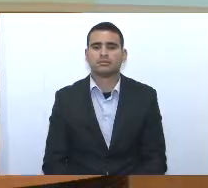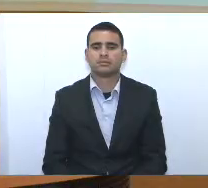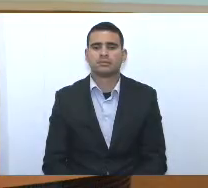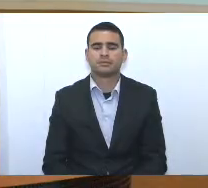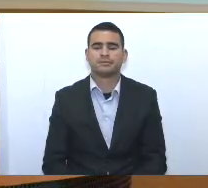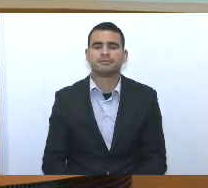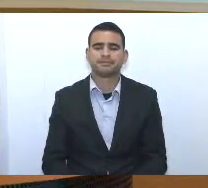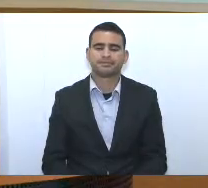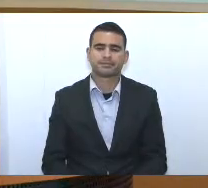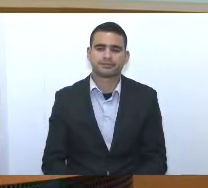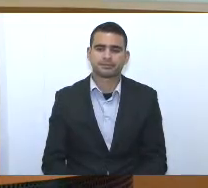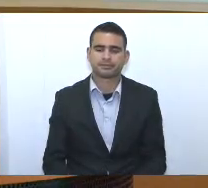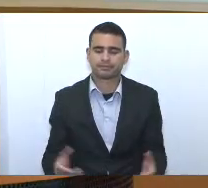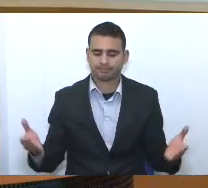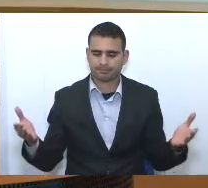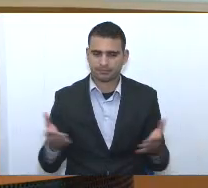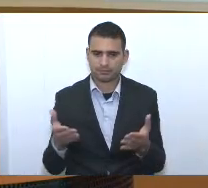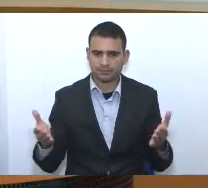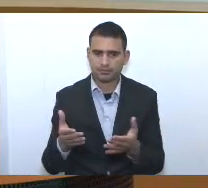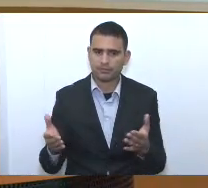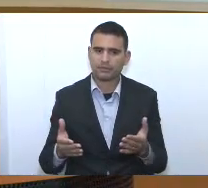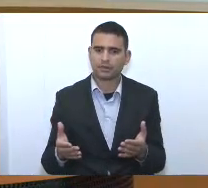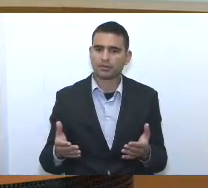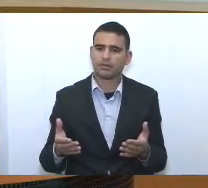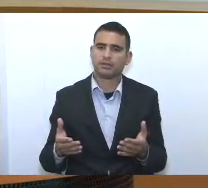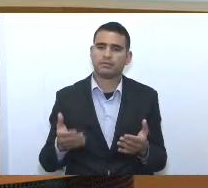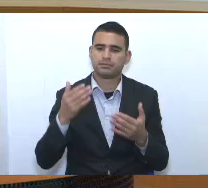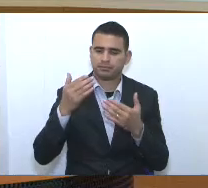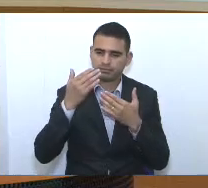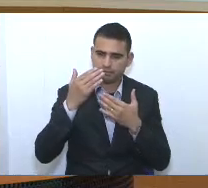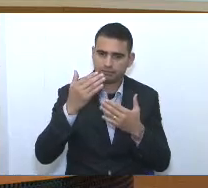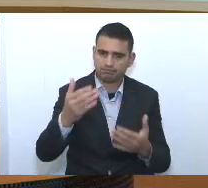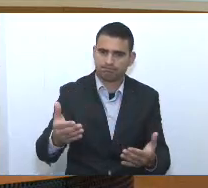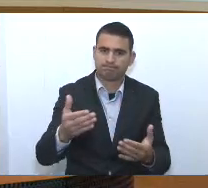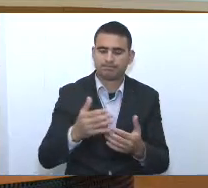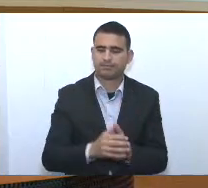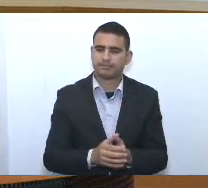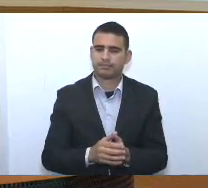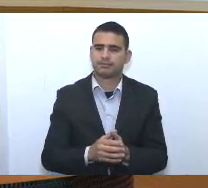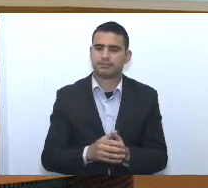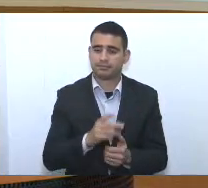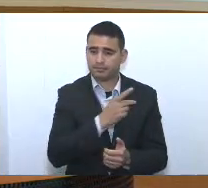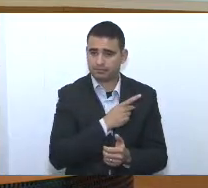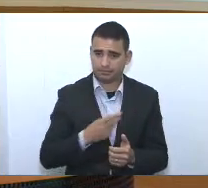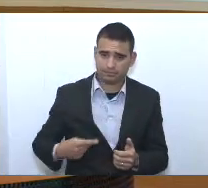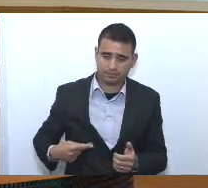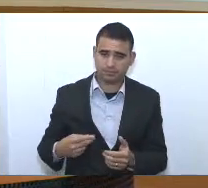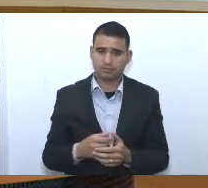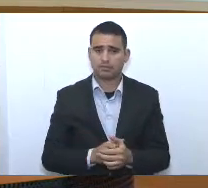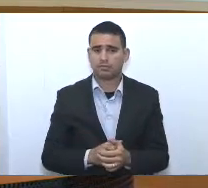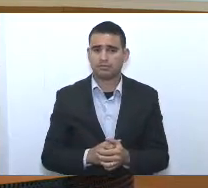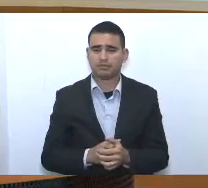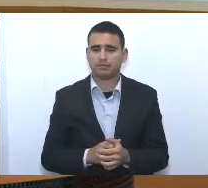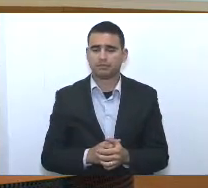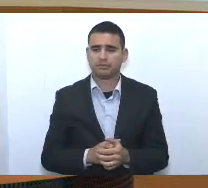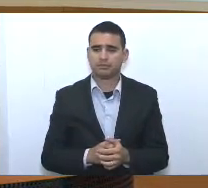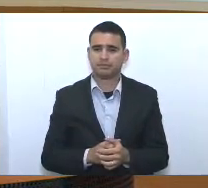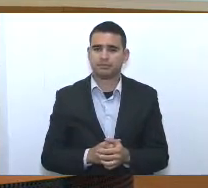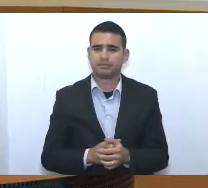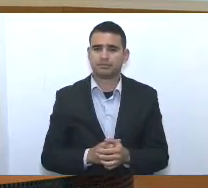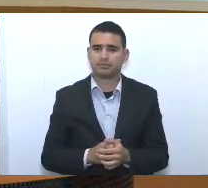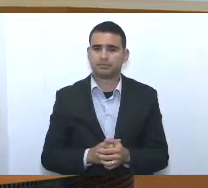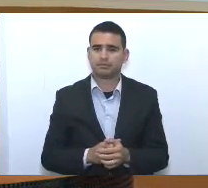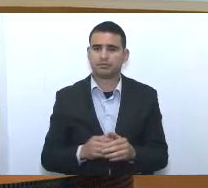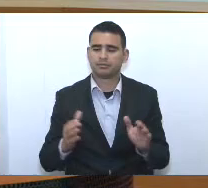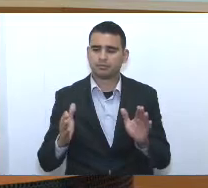Mais uma vez, cumprimento a todos, vereador Eduardo Barreto, presidente desta comissão, na pessoa do